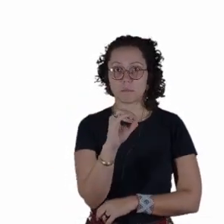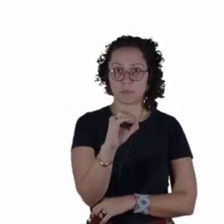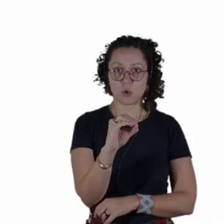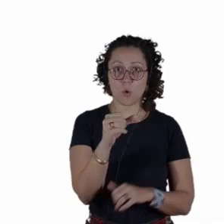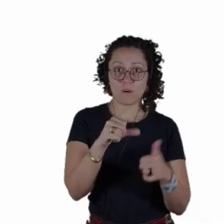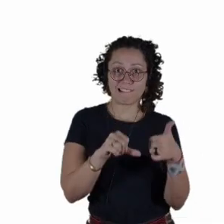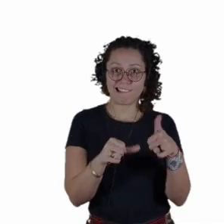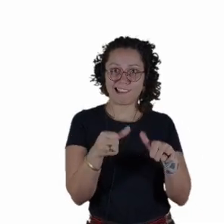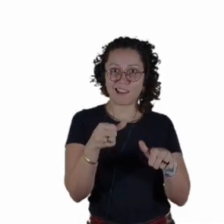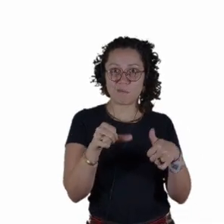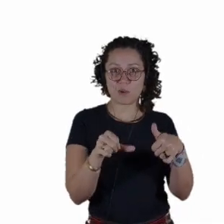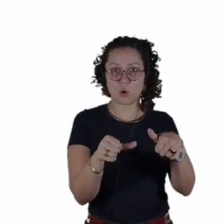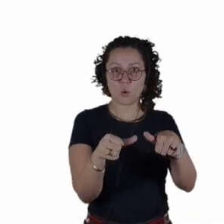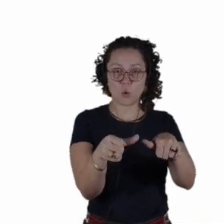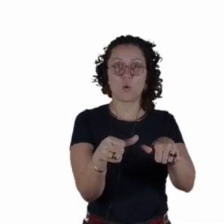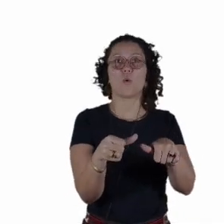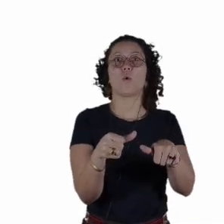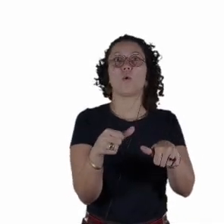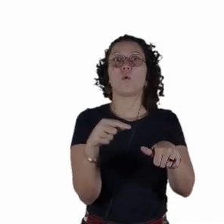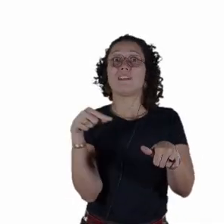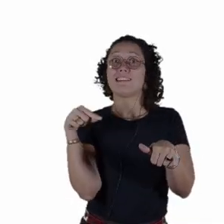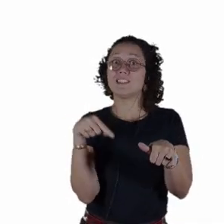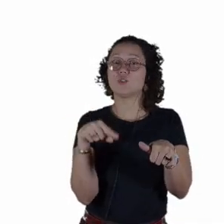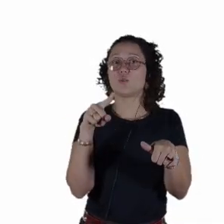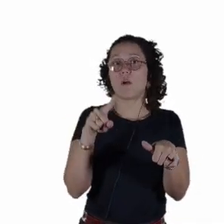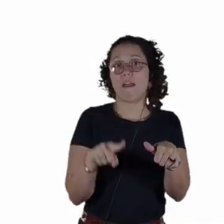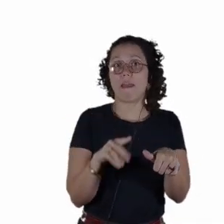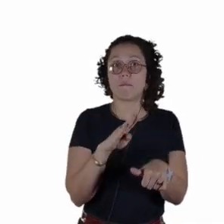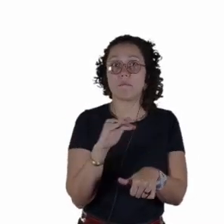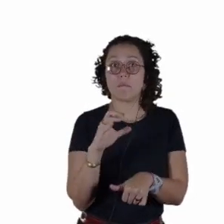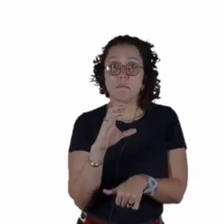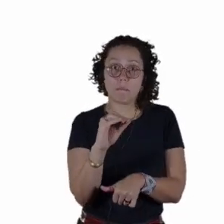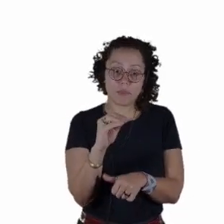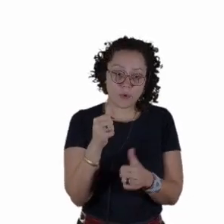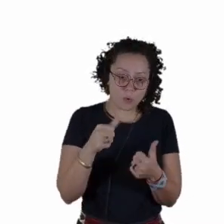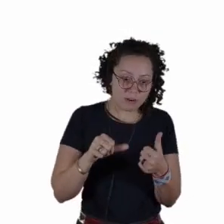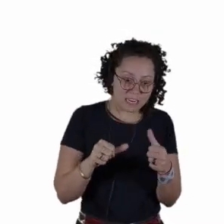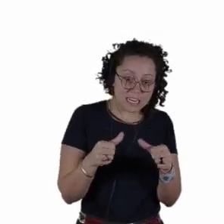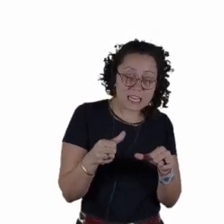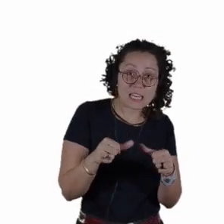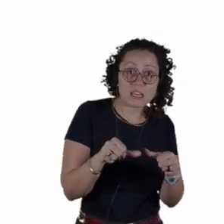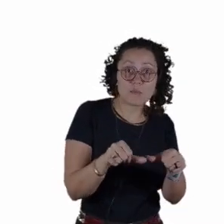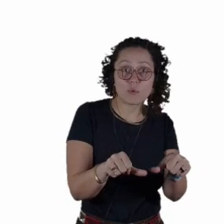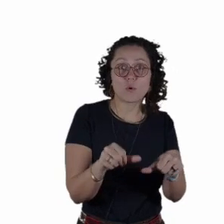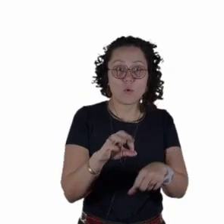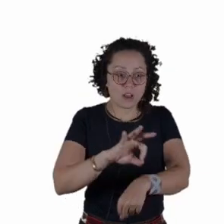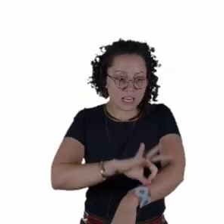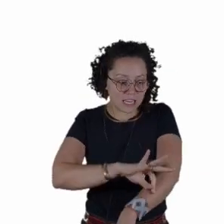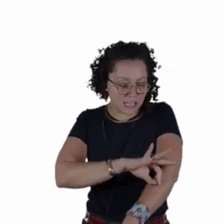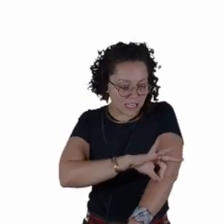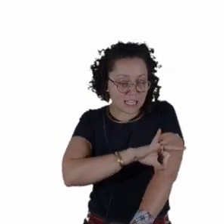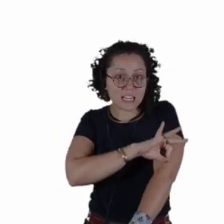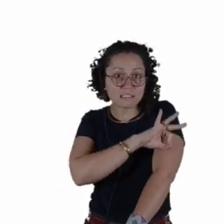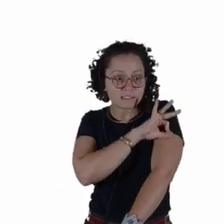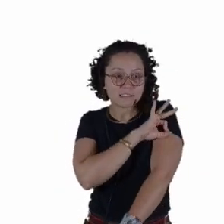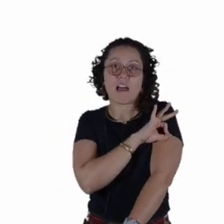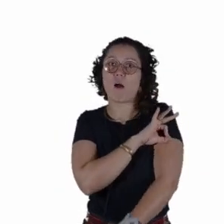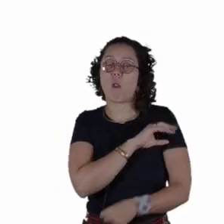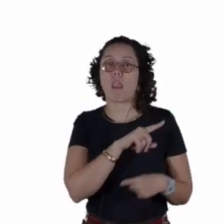Isso são eventos bioquímicos que conduzem à disfunção celular e depois ela